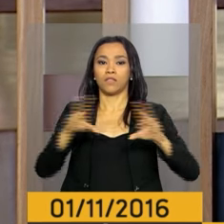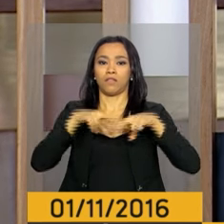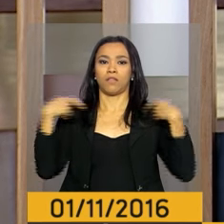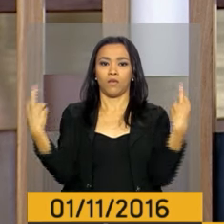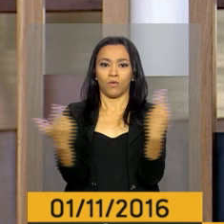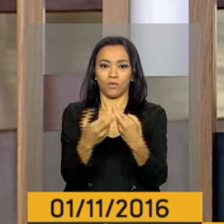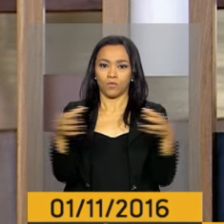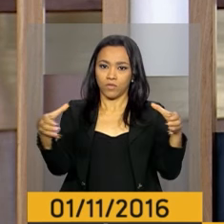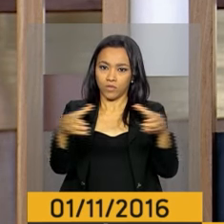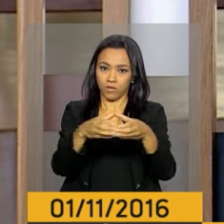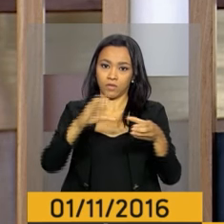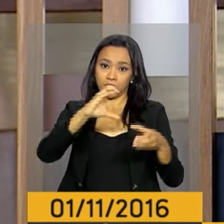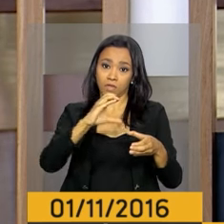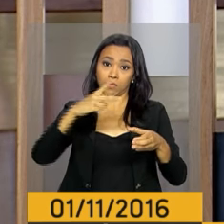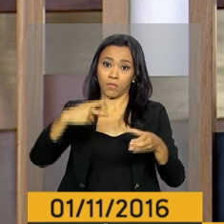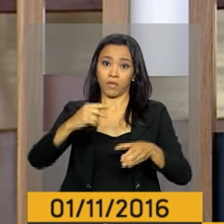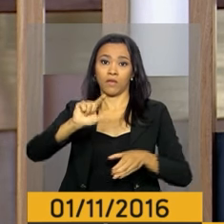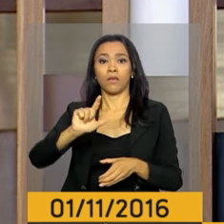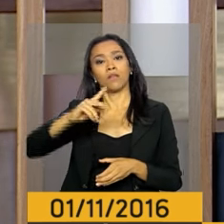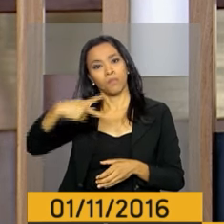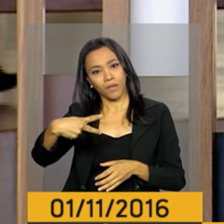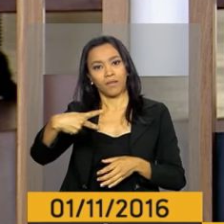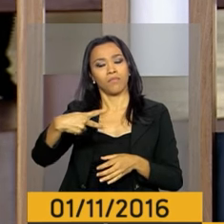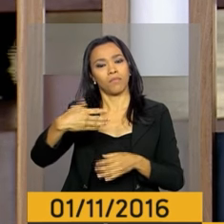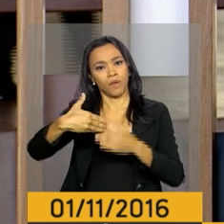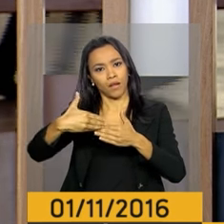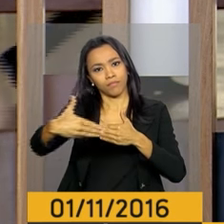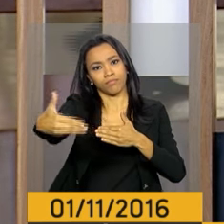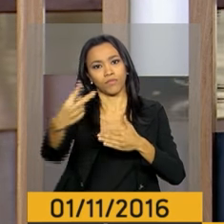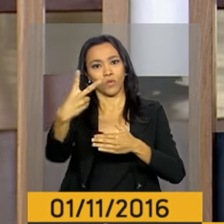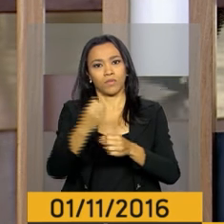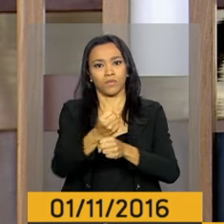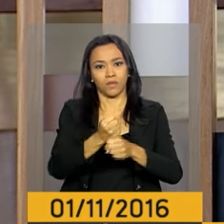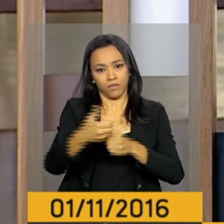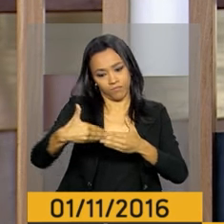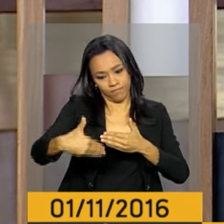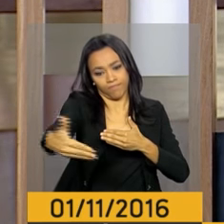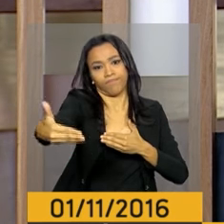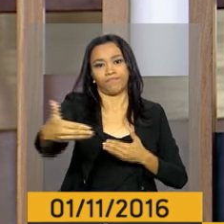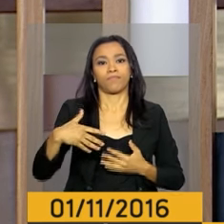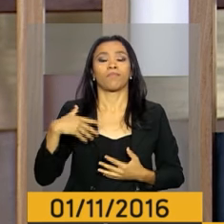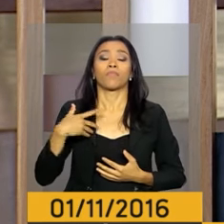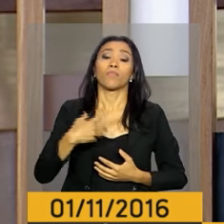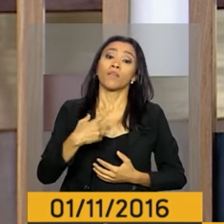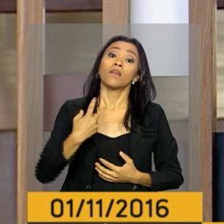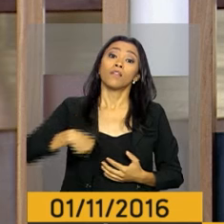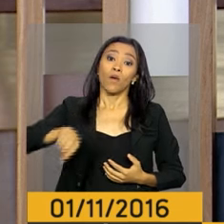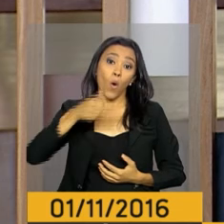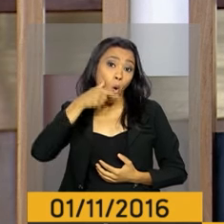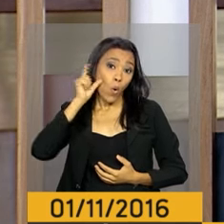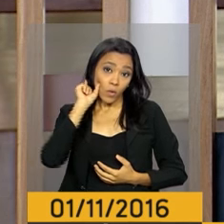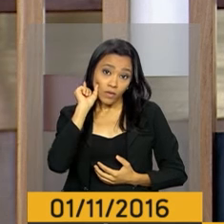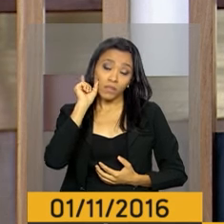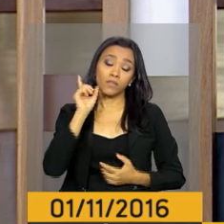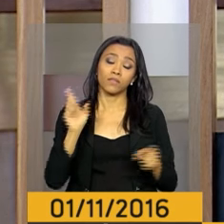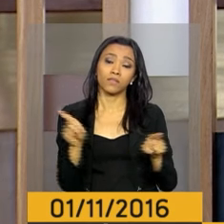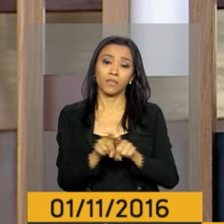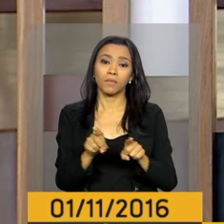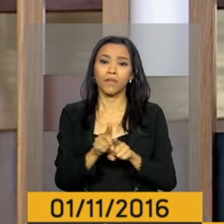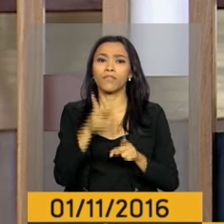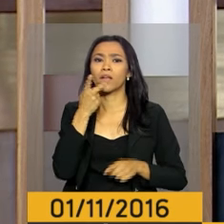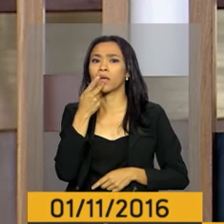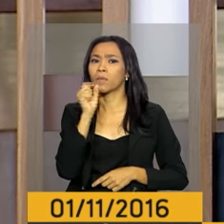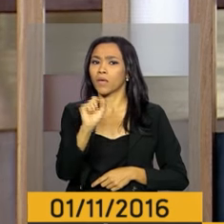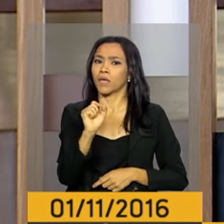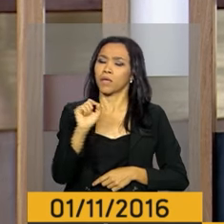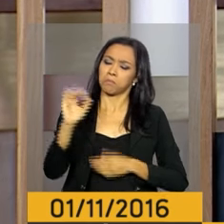para estes dois próximos anos. Tivemos, como sabem, registraram no dia de ontem, a honrosíssima